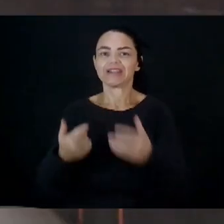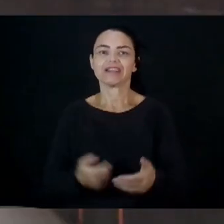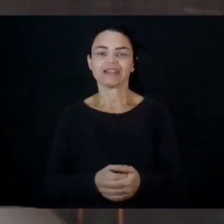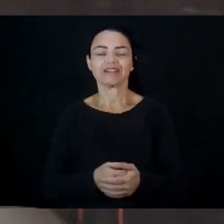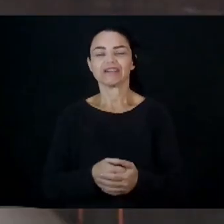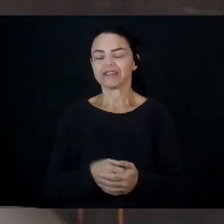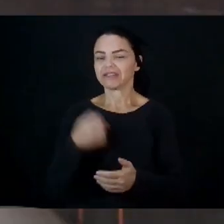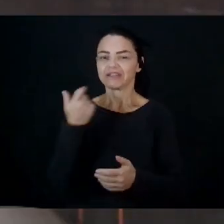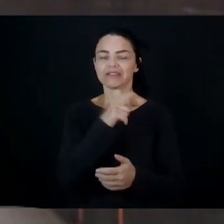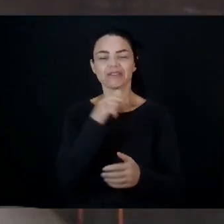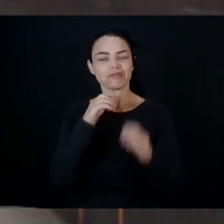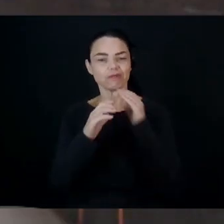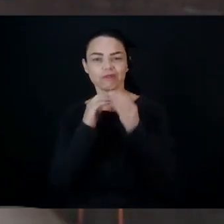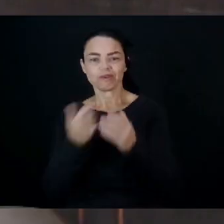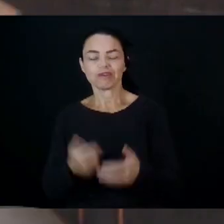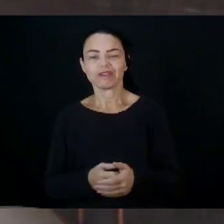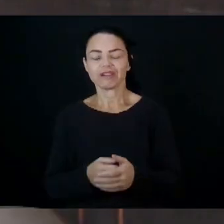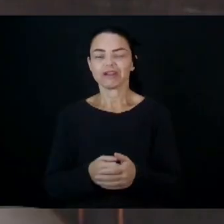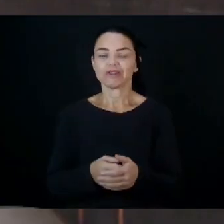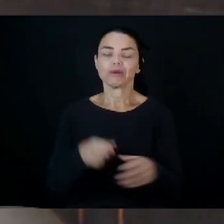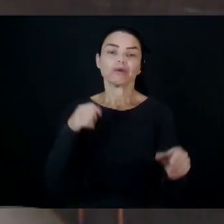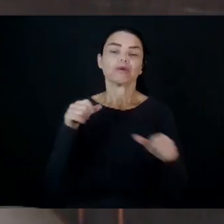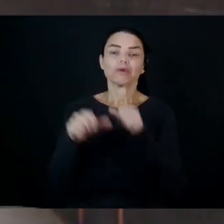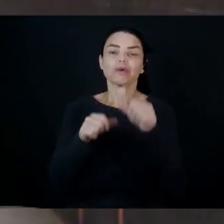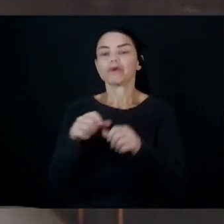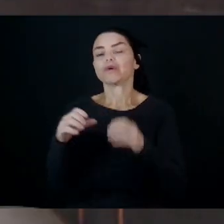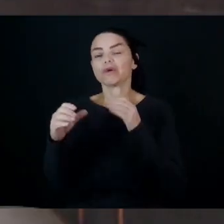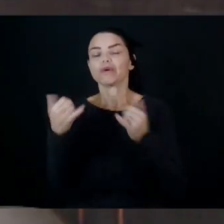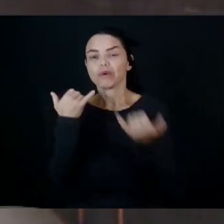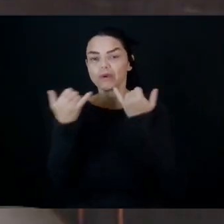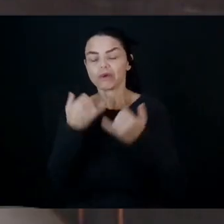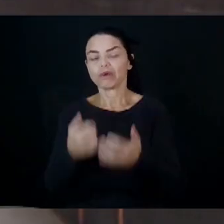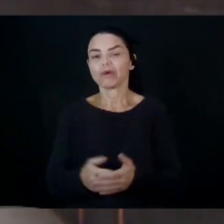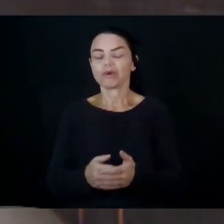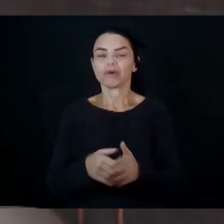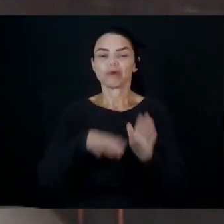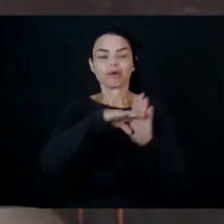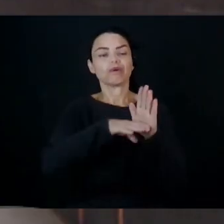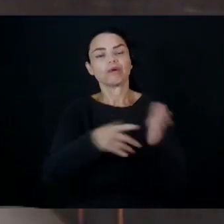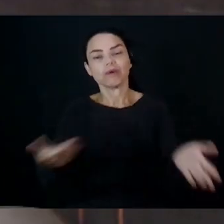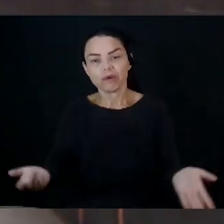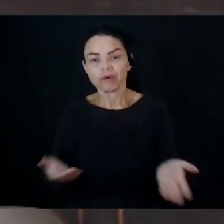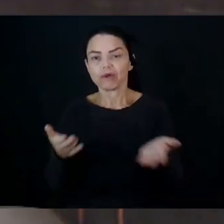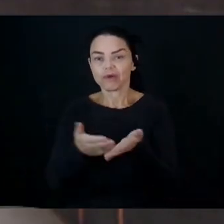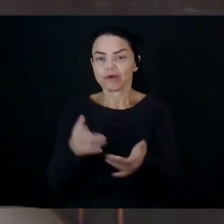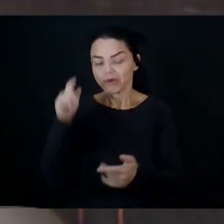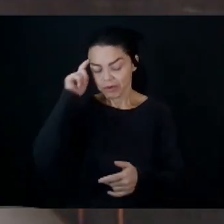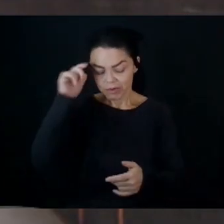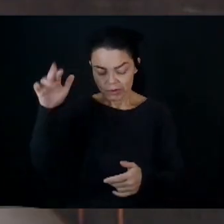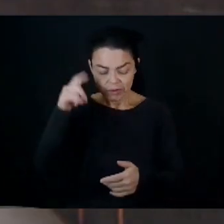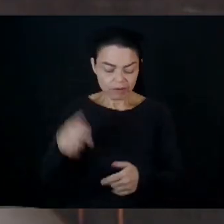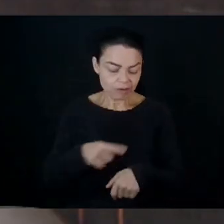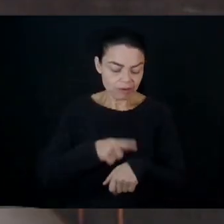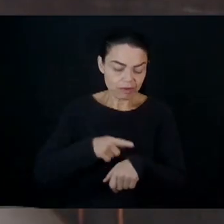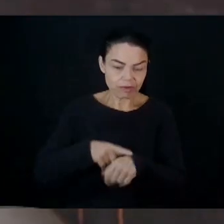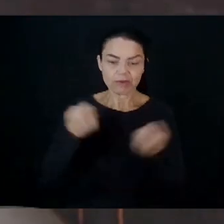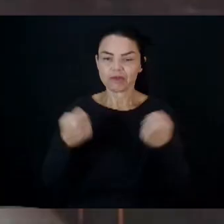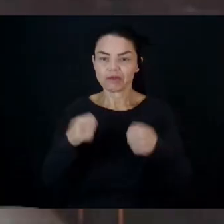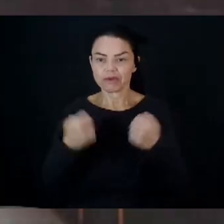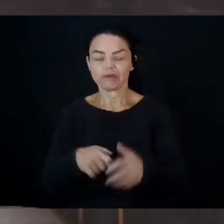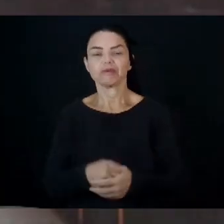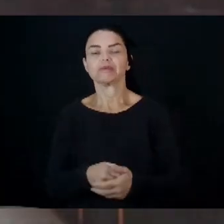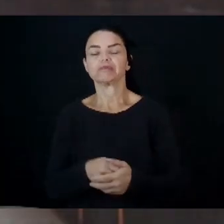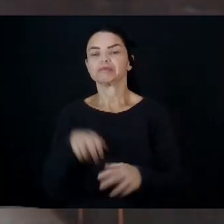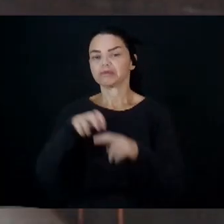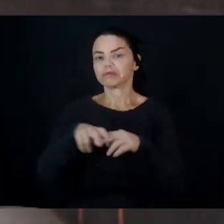se comunicar, não trocar informação, como é que vocês vão construir a pauta, fazer? Agora, eu imagino que a hora que alguém precisa sentar e